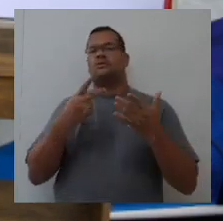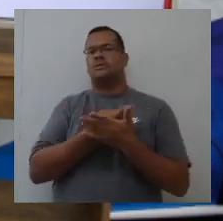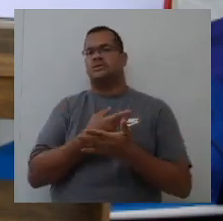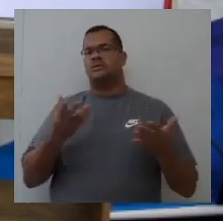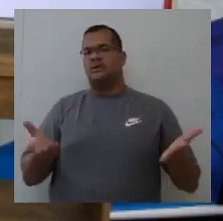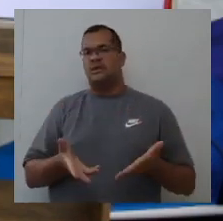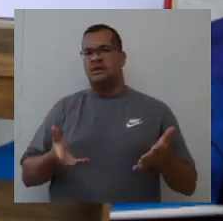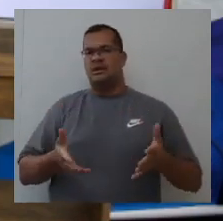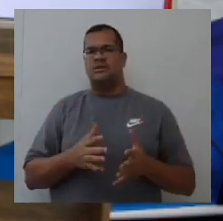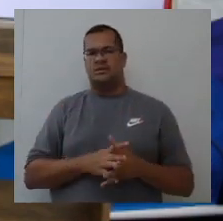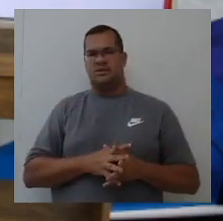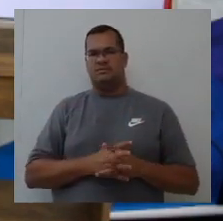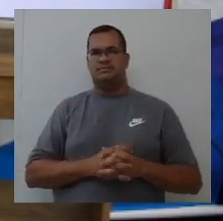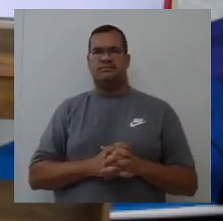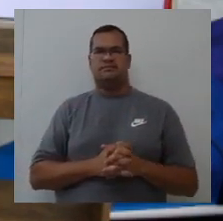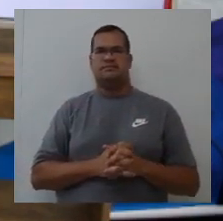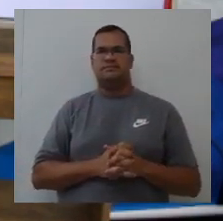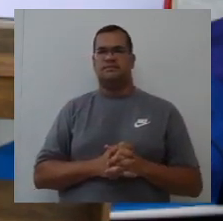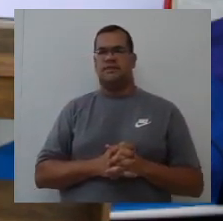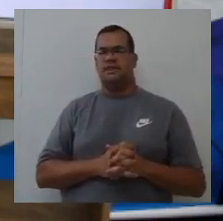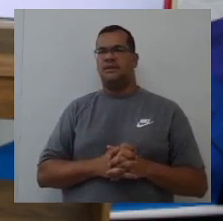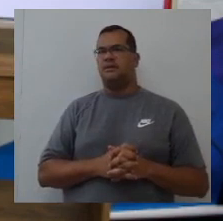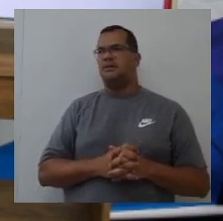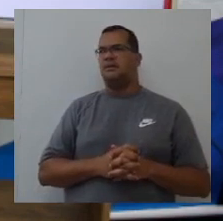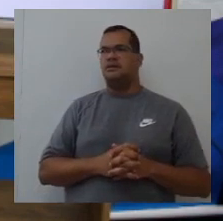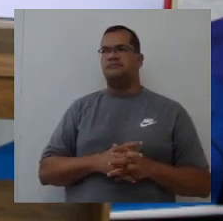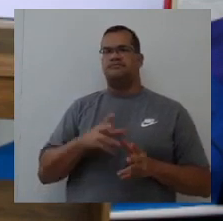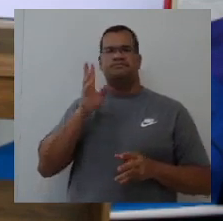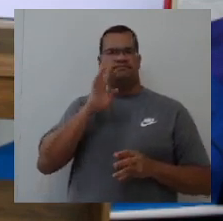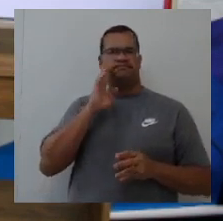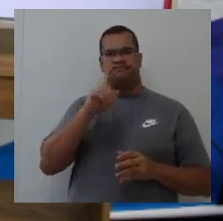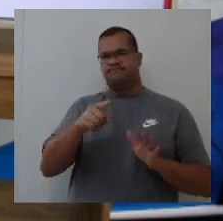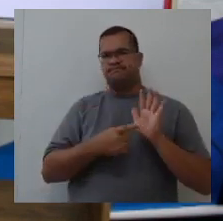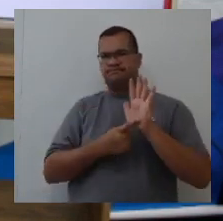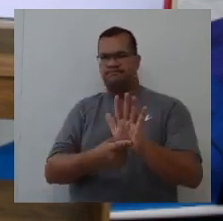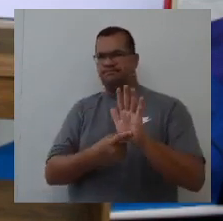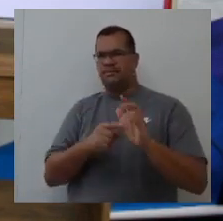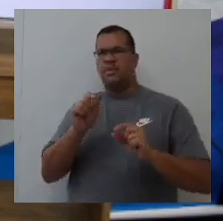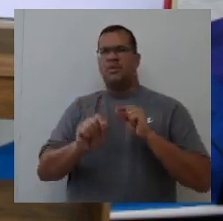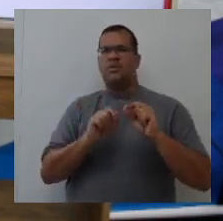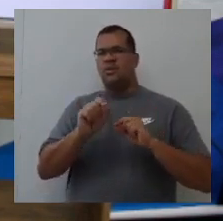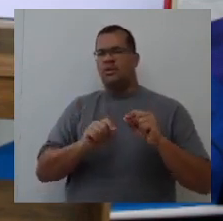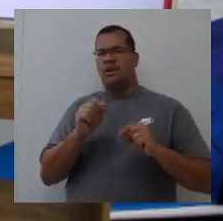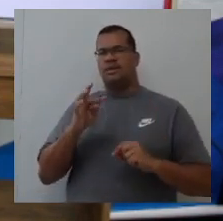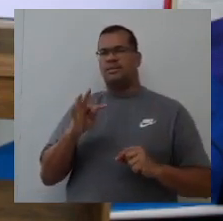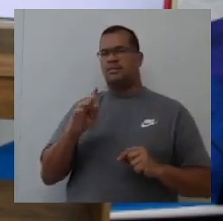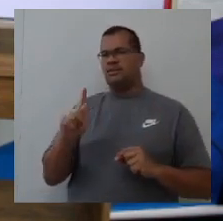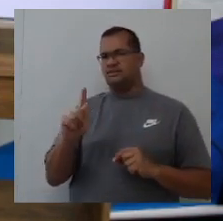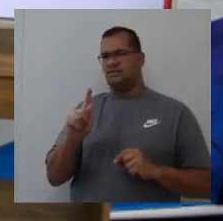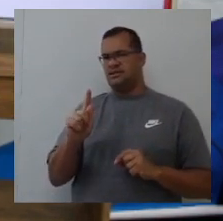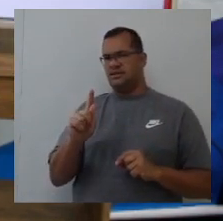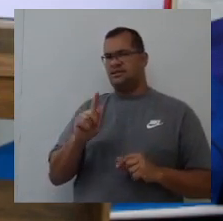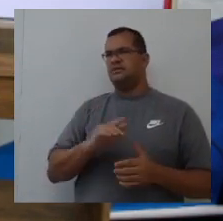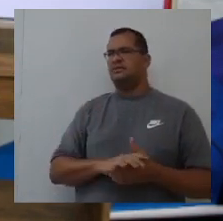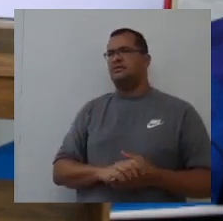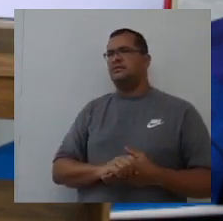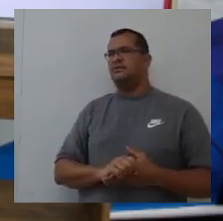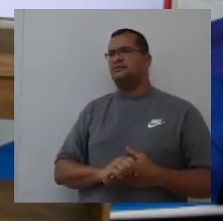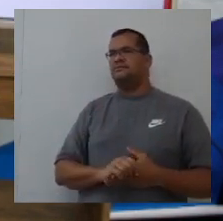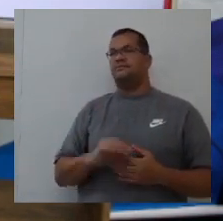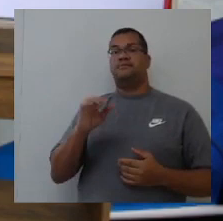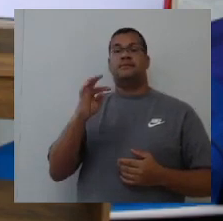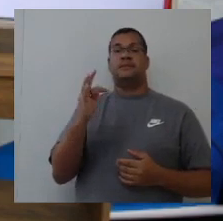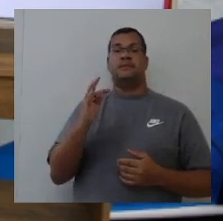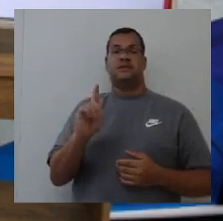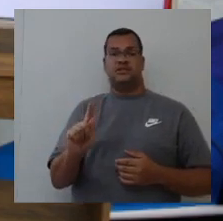gente. Eu tenho uma outra relação bacana para mostrar para vocês a respeito da tangente. Por exemplo, a gente viu que tangente